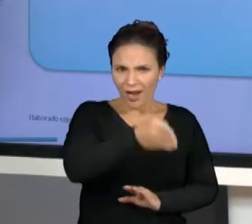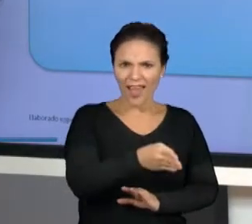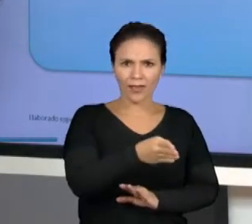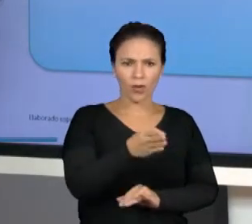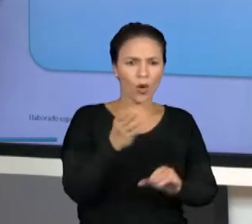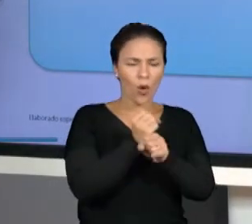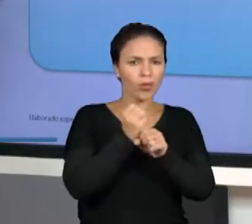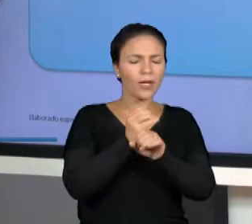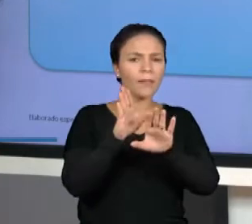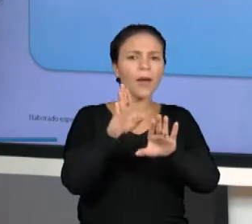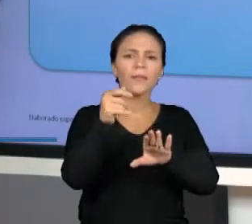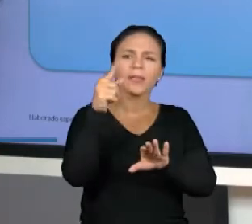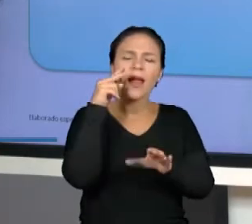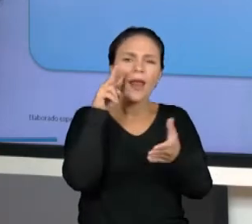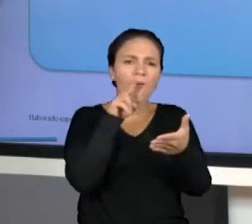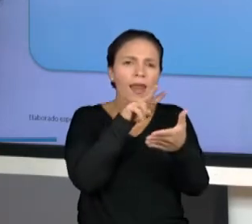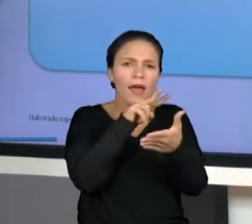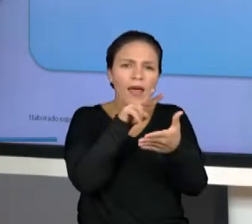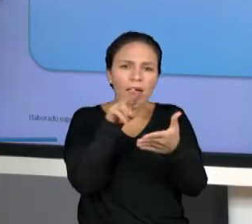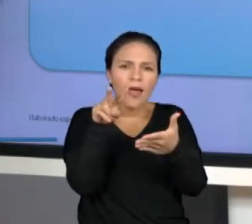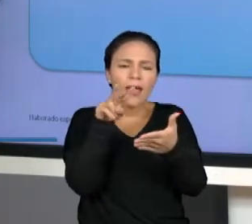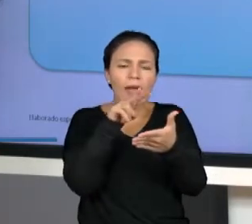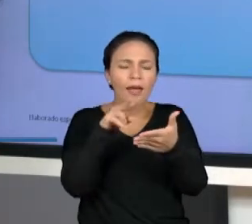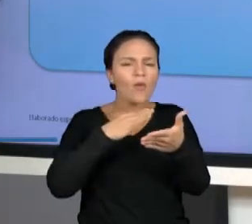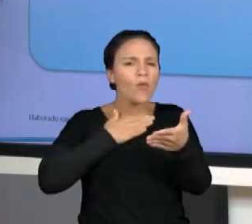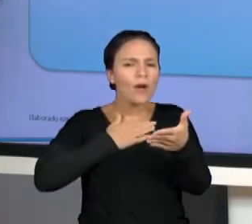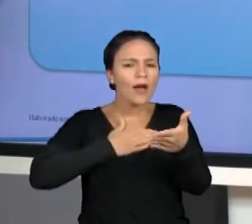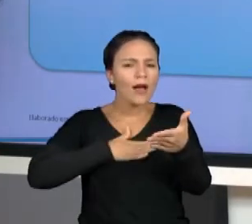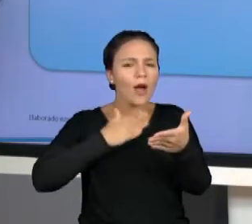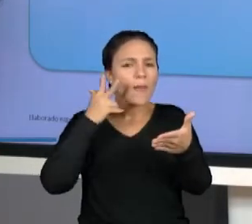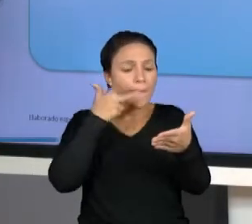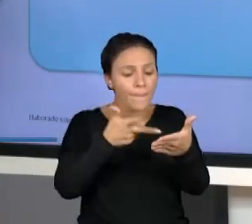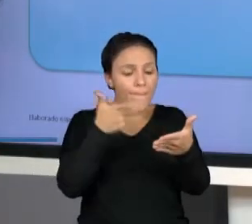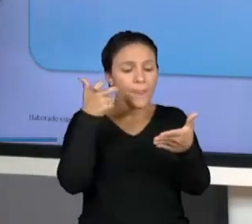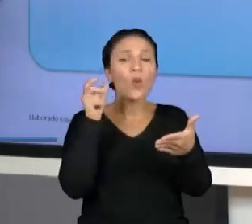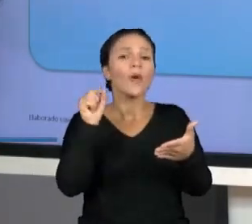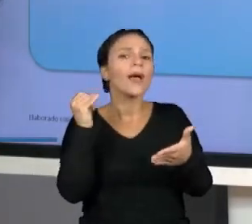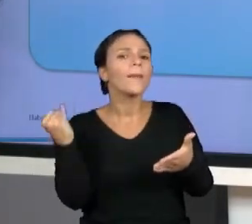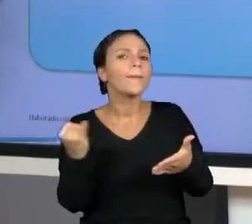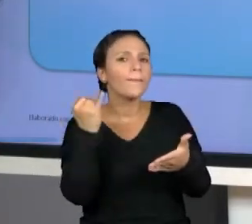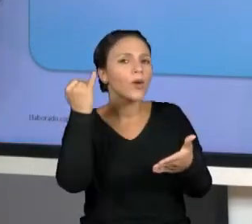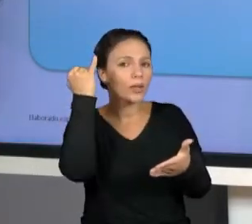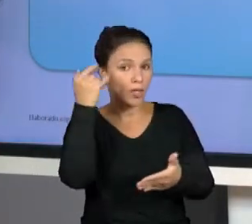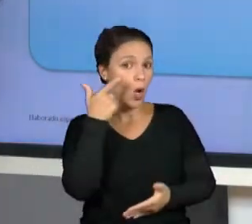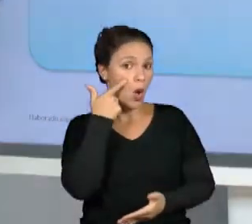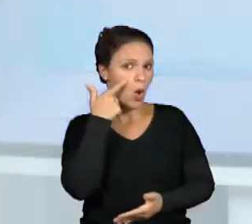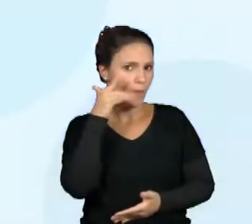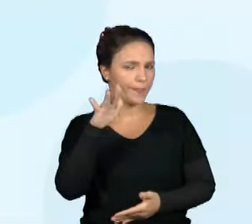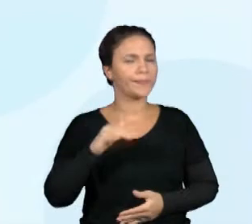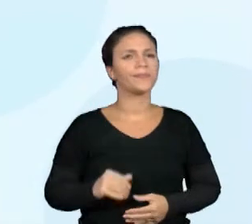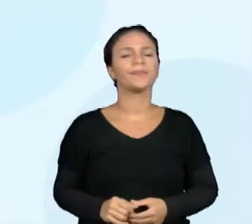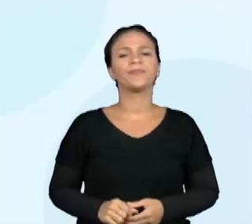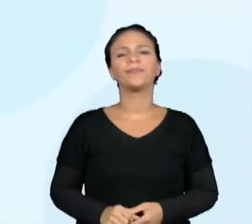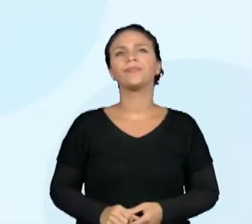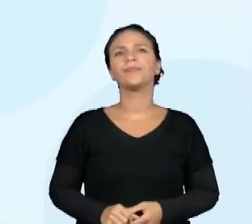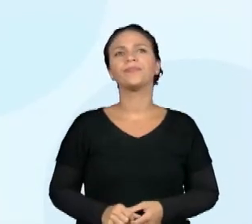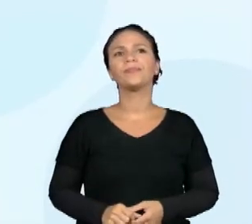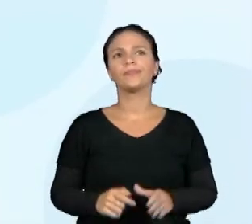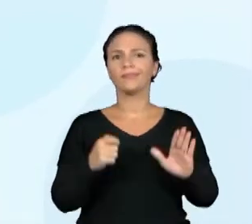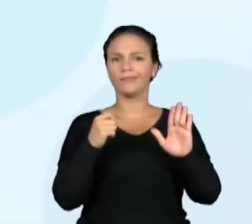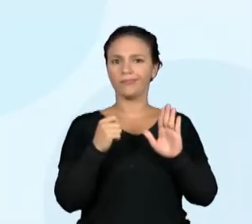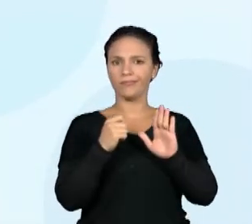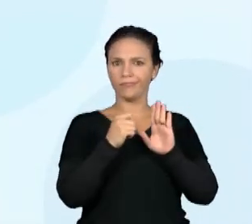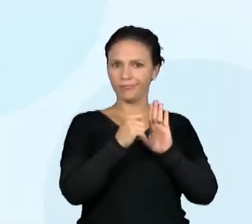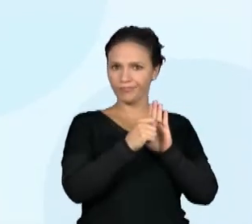são importantes e que vão nos ajudar a resolver. Então, eu vou destacar aqui as informações para vocês. Vou pegar aqui o meu